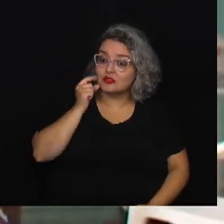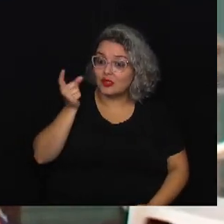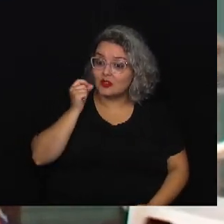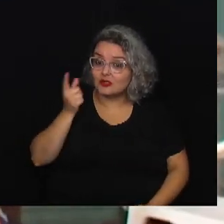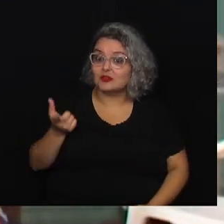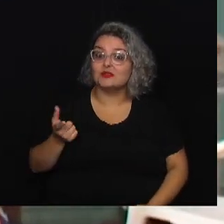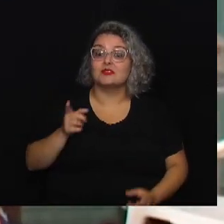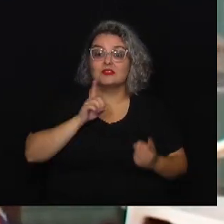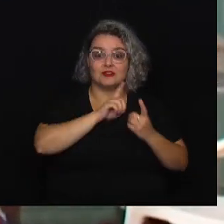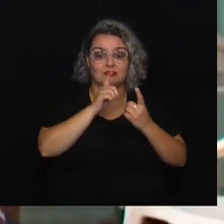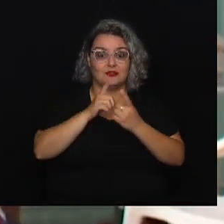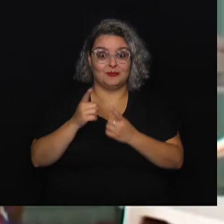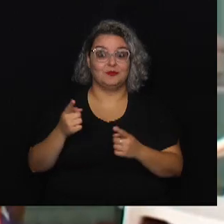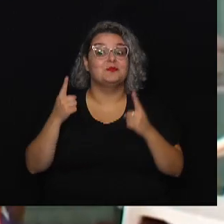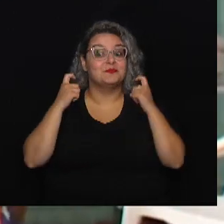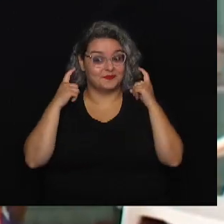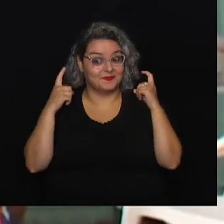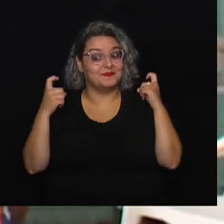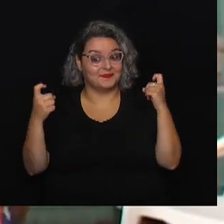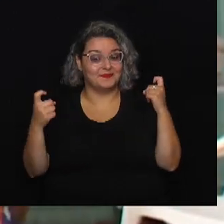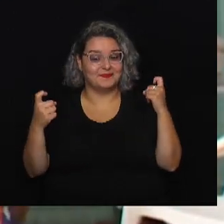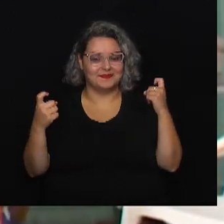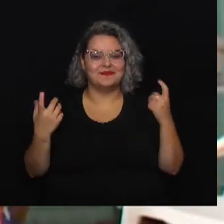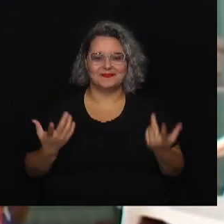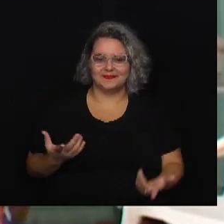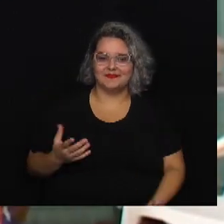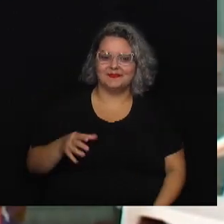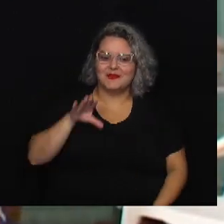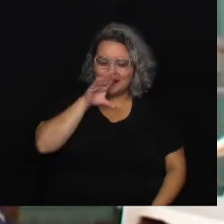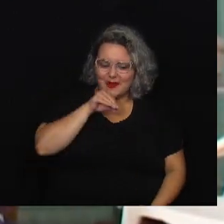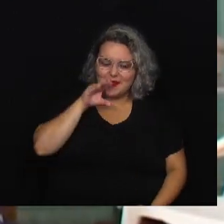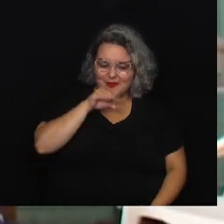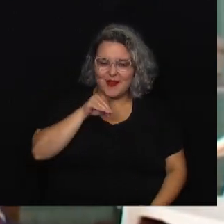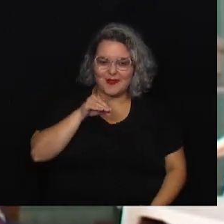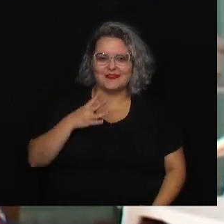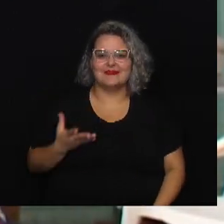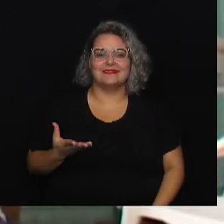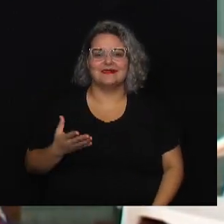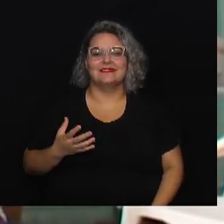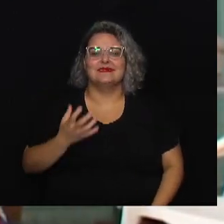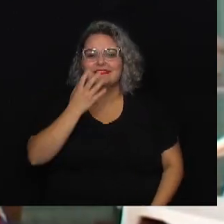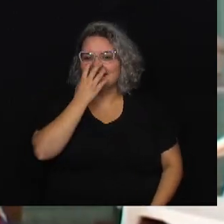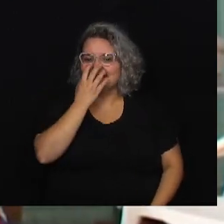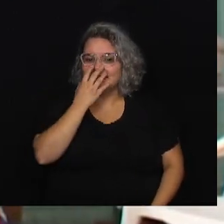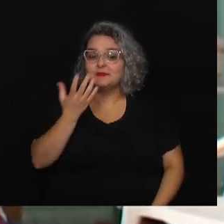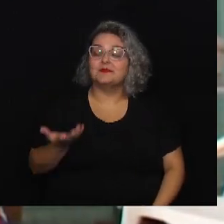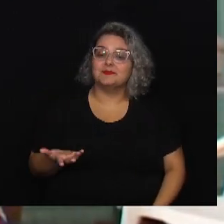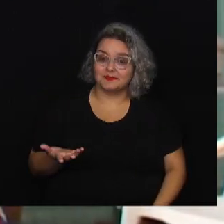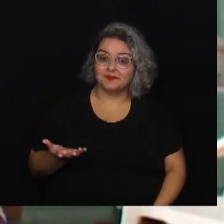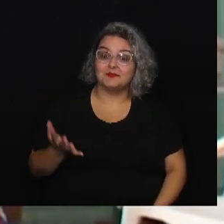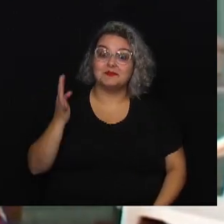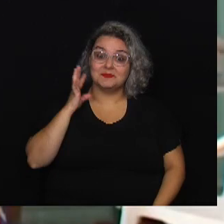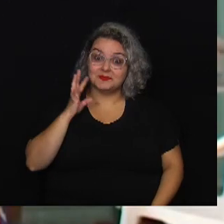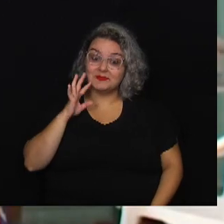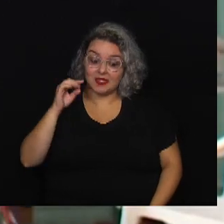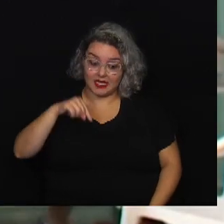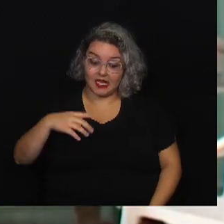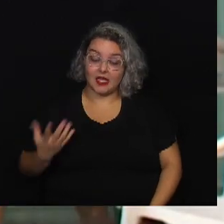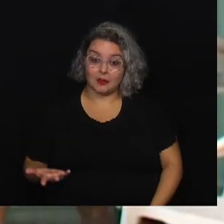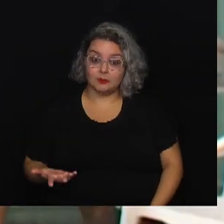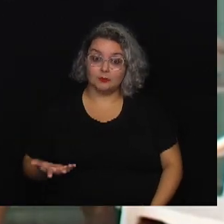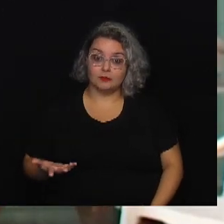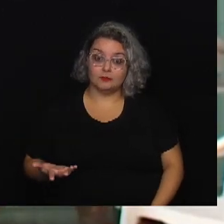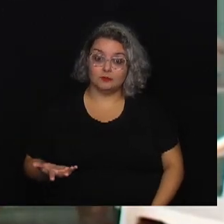sendo atendidos. Dá até para ouvir o barulho aí, não é? O som do latido dos cachorrinhos, bem legal aqui.